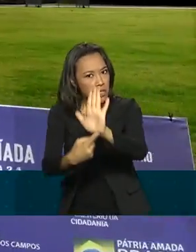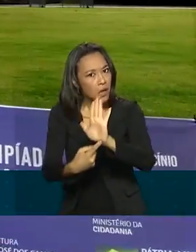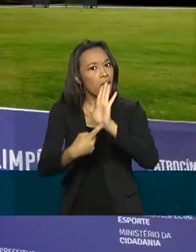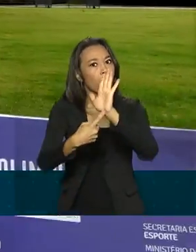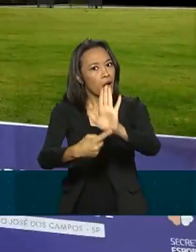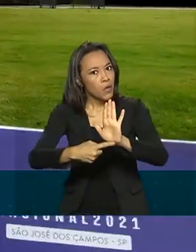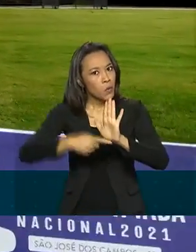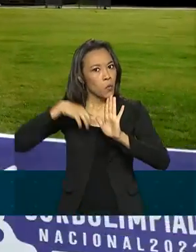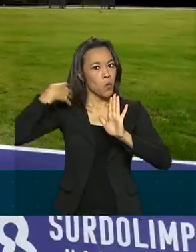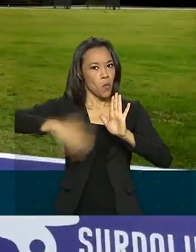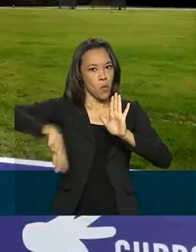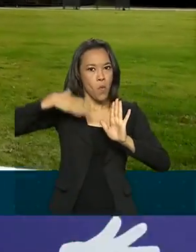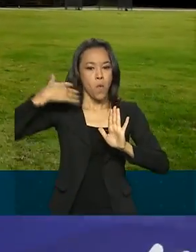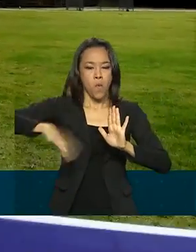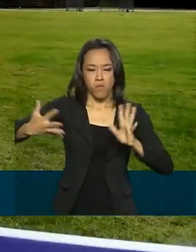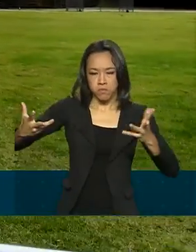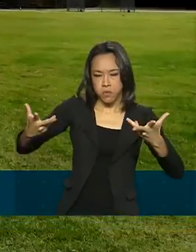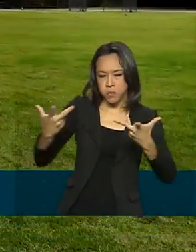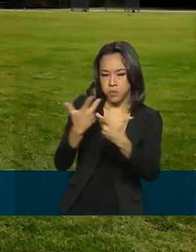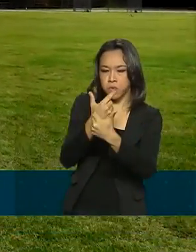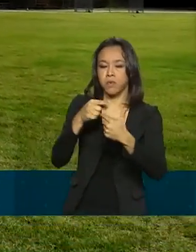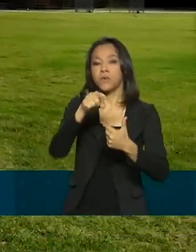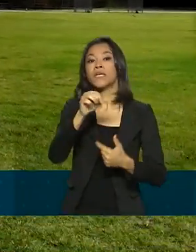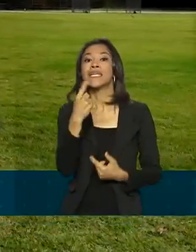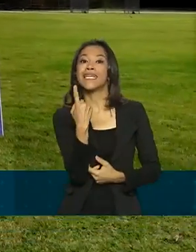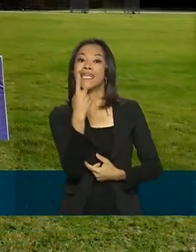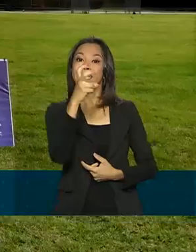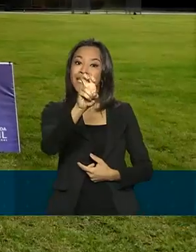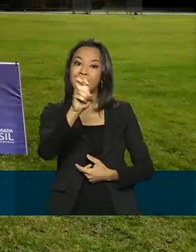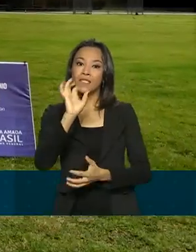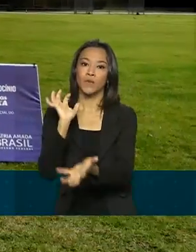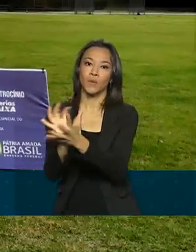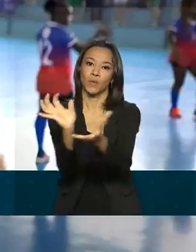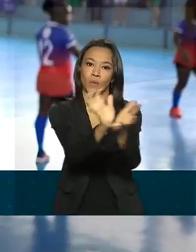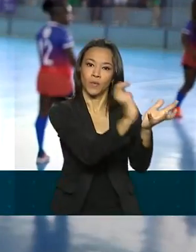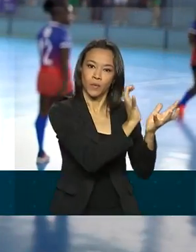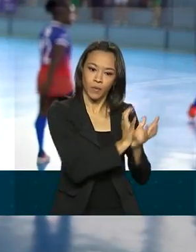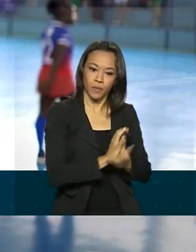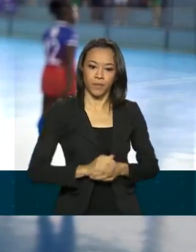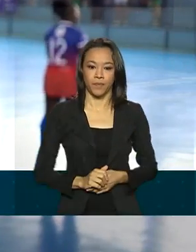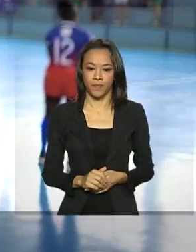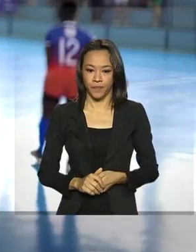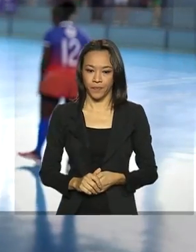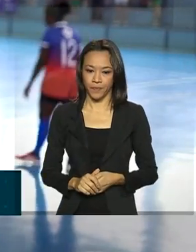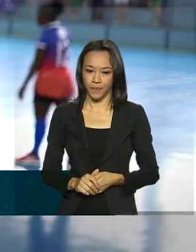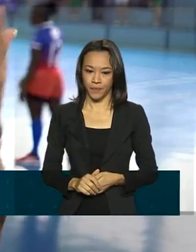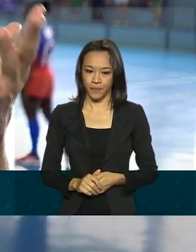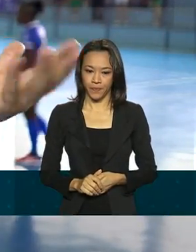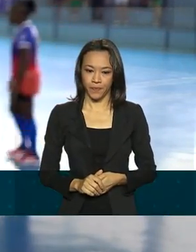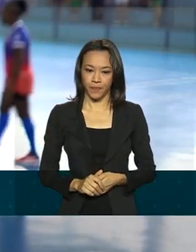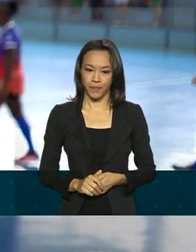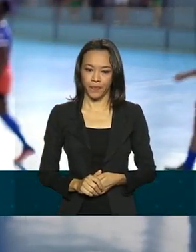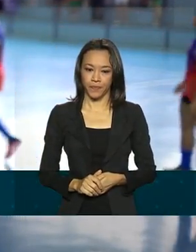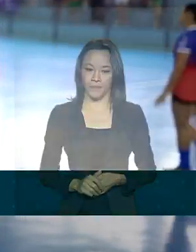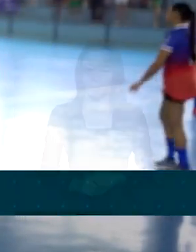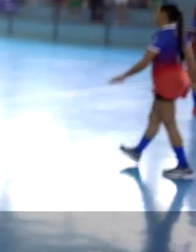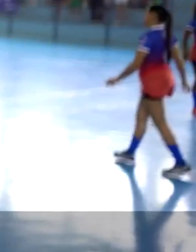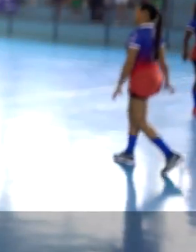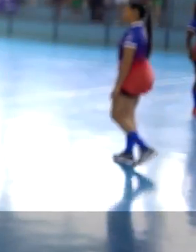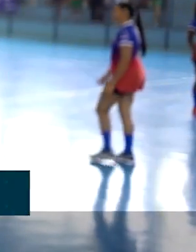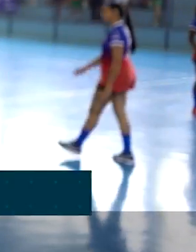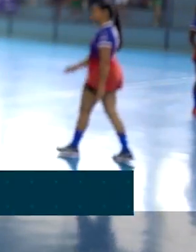mas muita habilidade em 15 diferentes modalidades. O desafio ajuda a ter